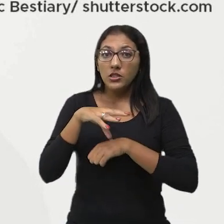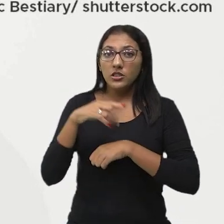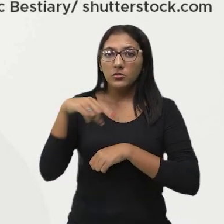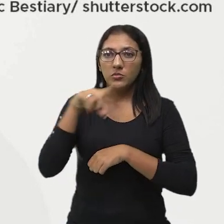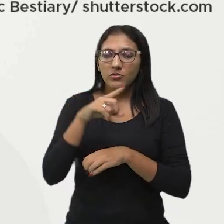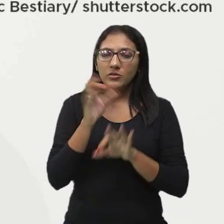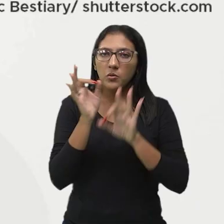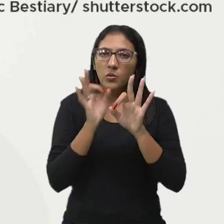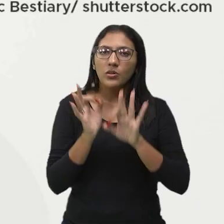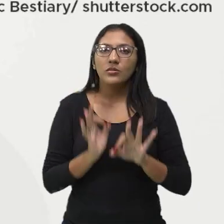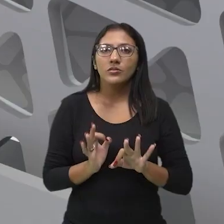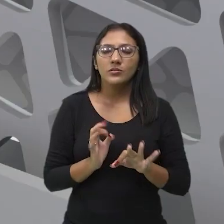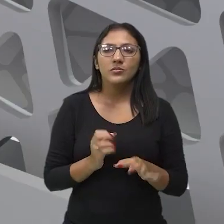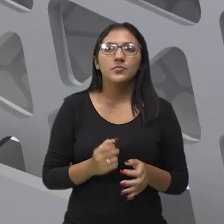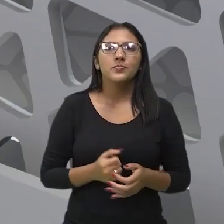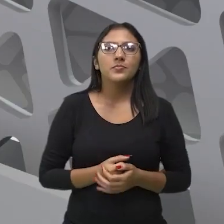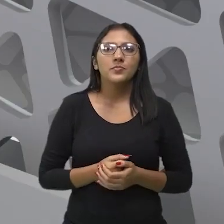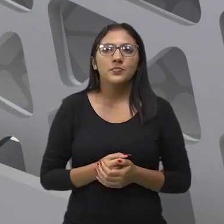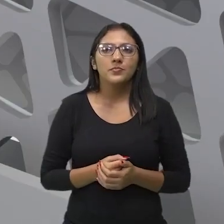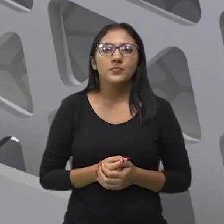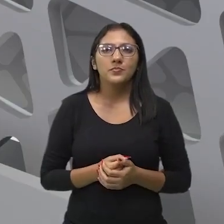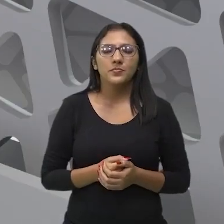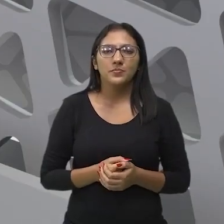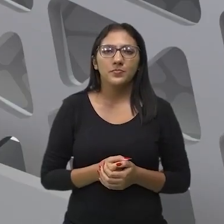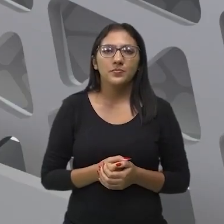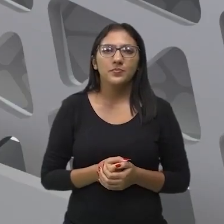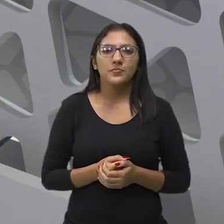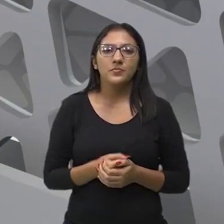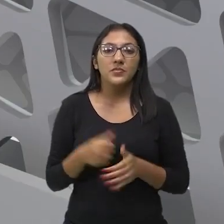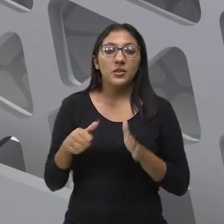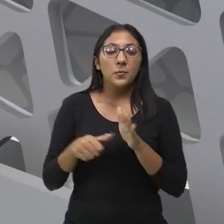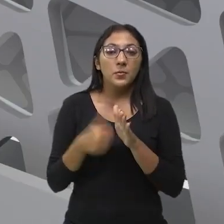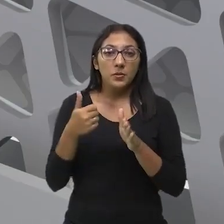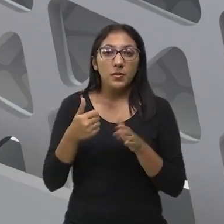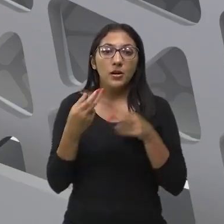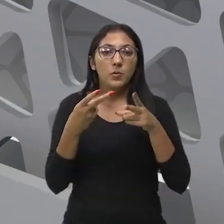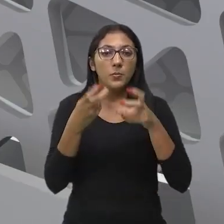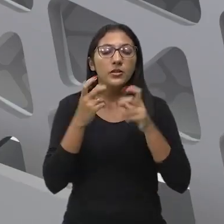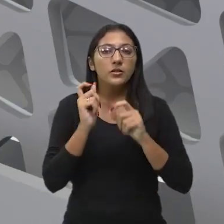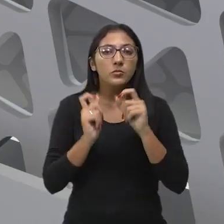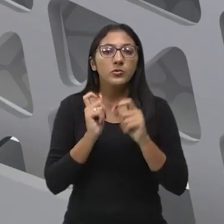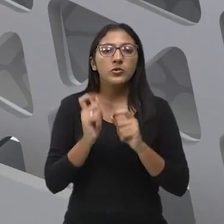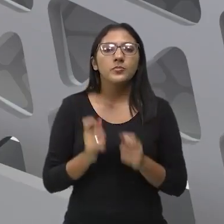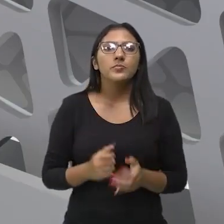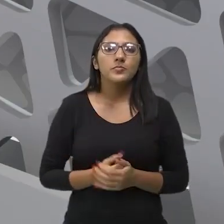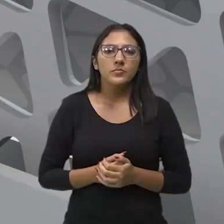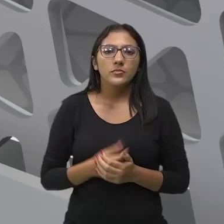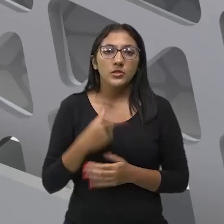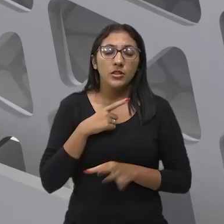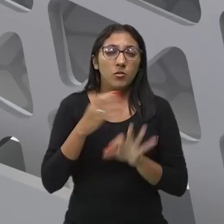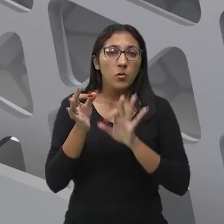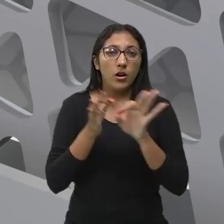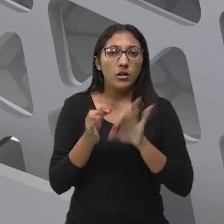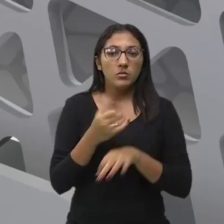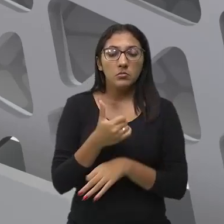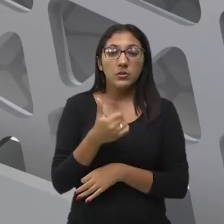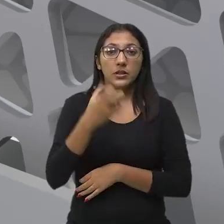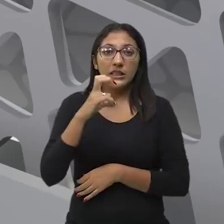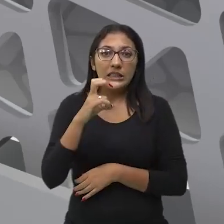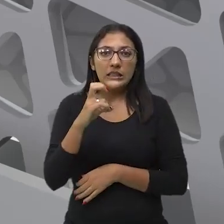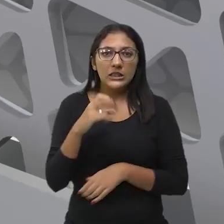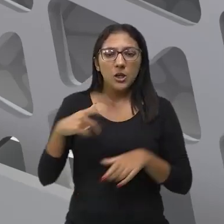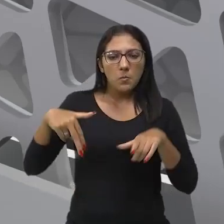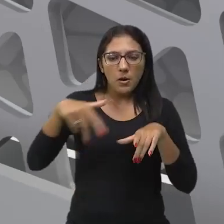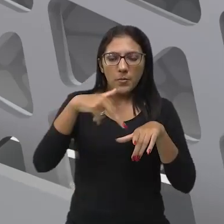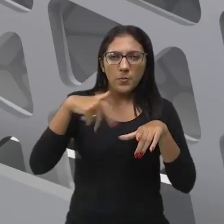Olha só, primeiro, perceba o seguinte, ele deu 15 voltas em torno desta praça, certo?